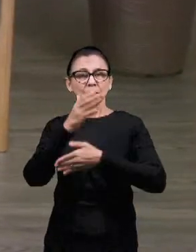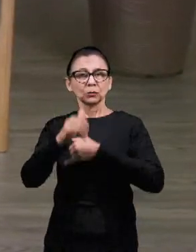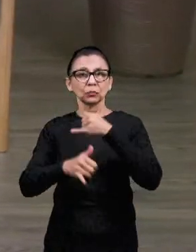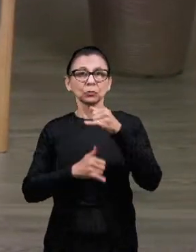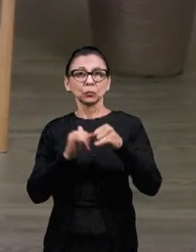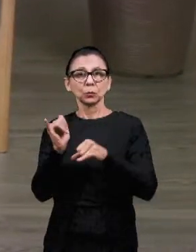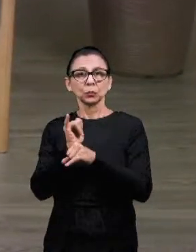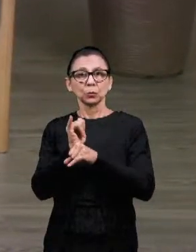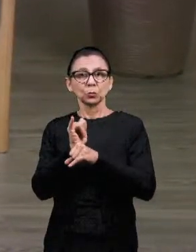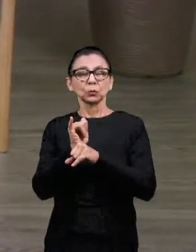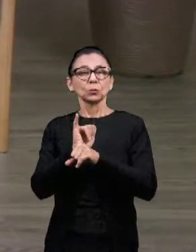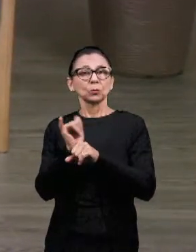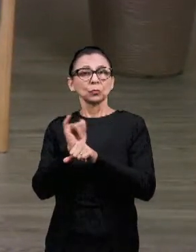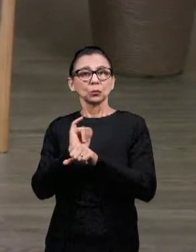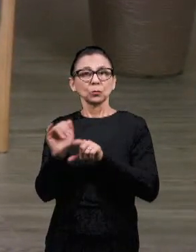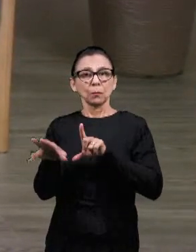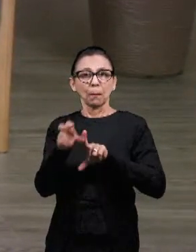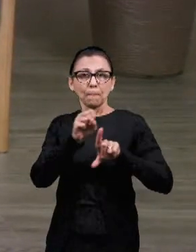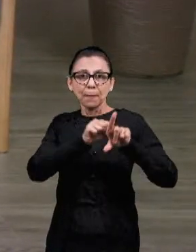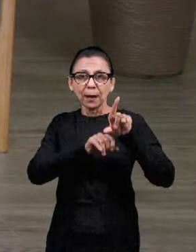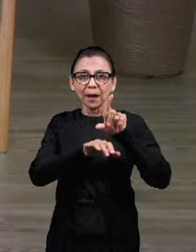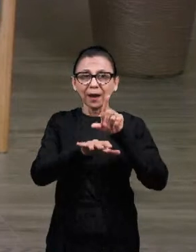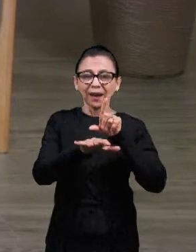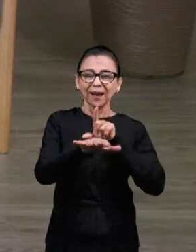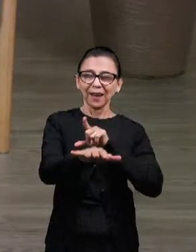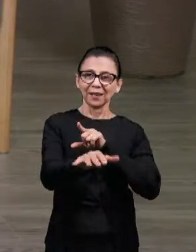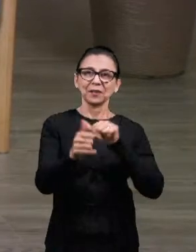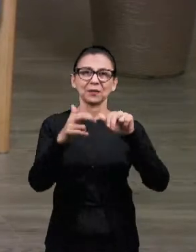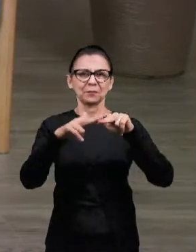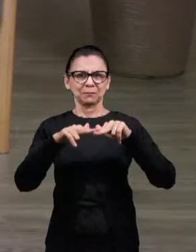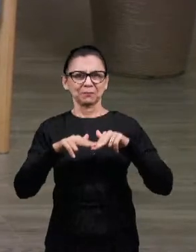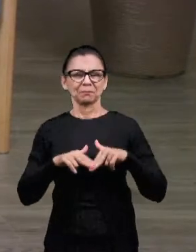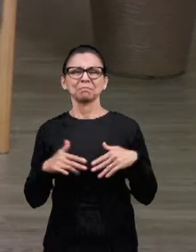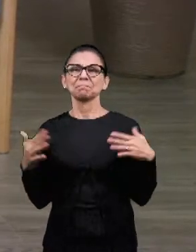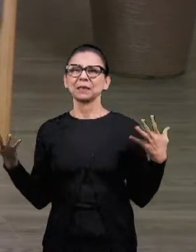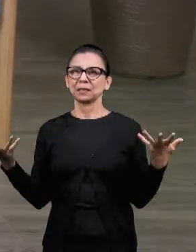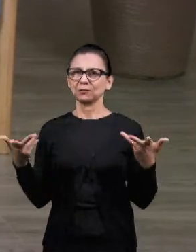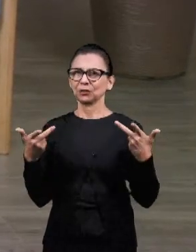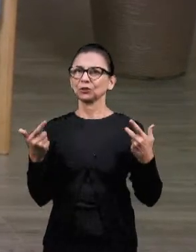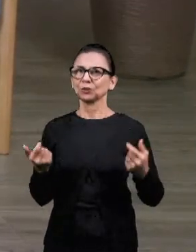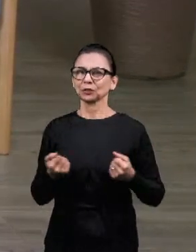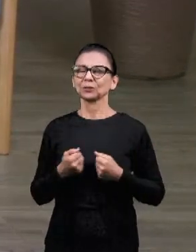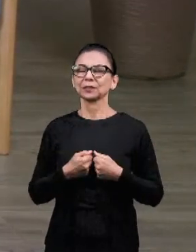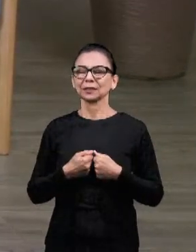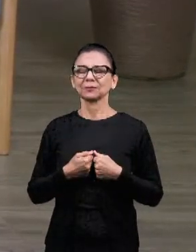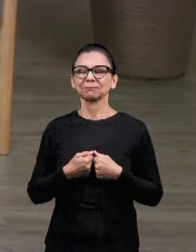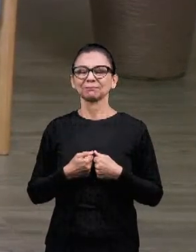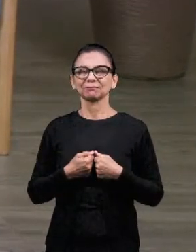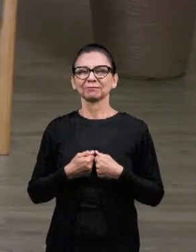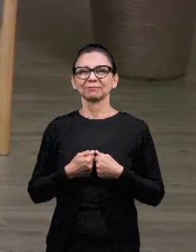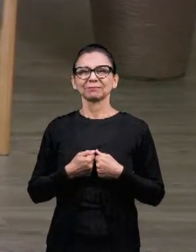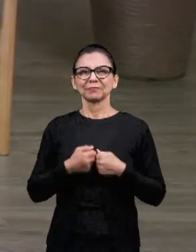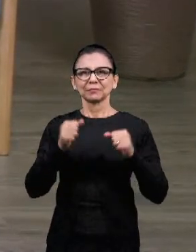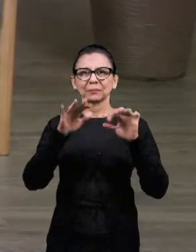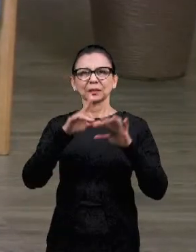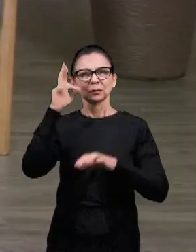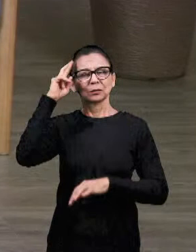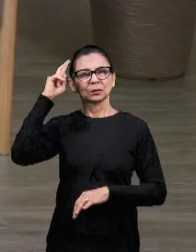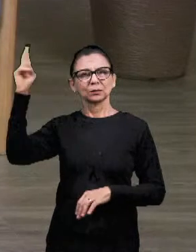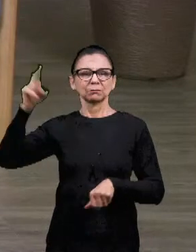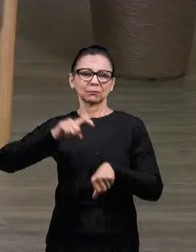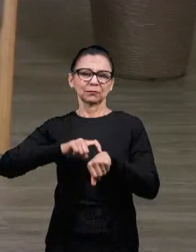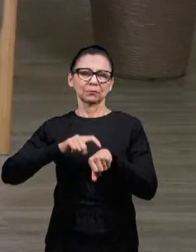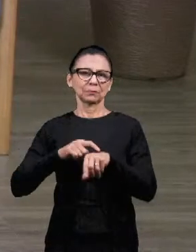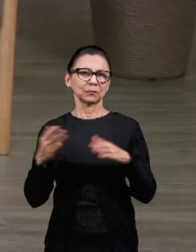Maravilhoso esse recurso que o senhor tem nos dado. Nesse momento. Nesse momento, né, que eu acho